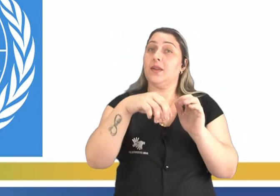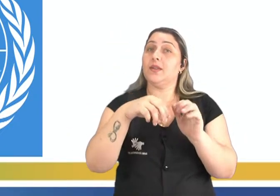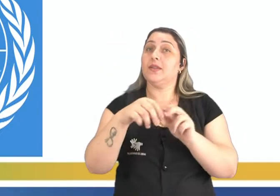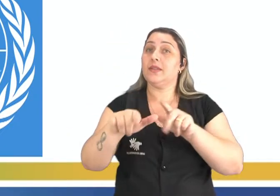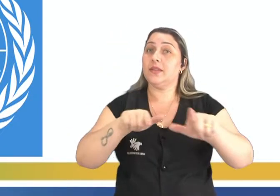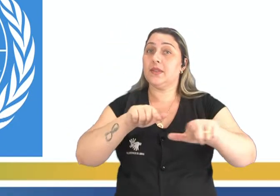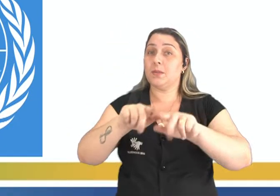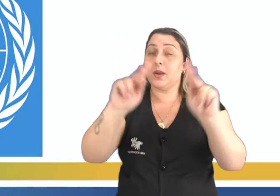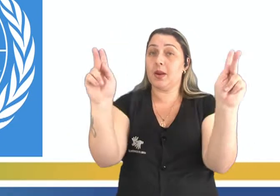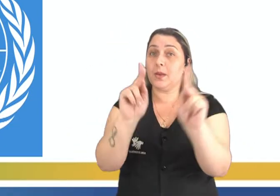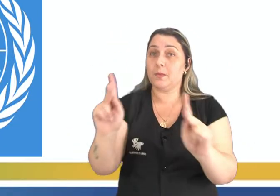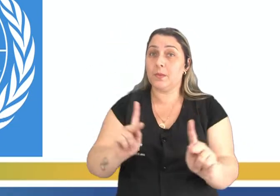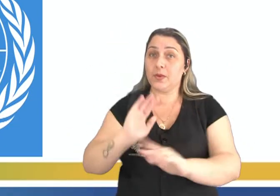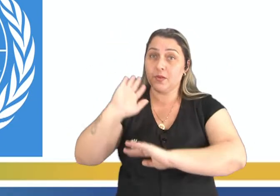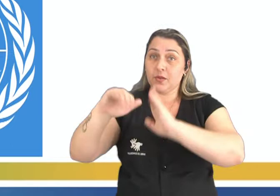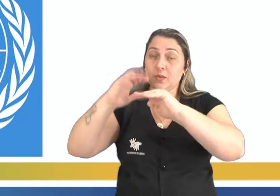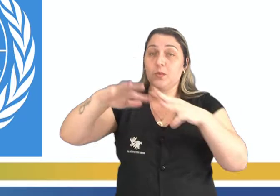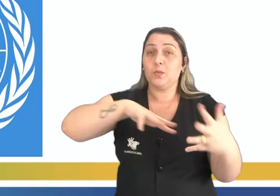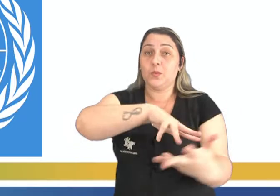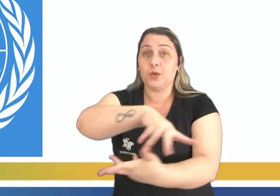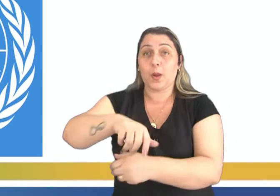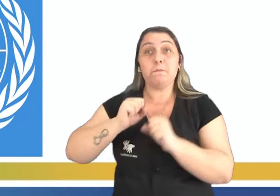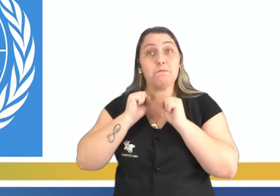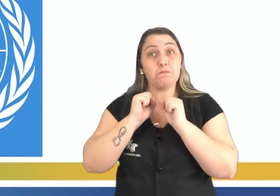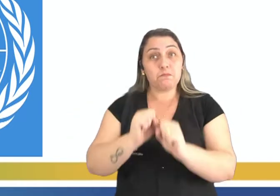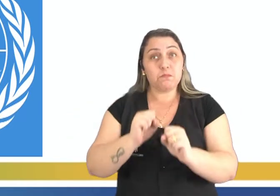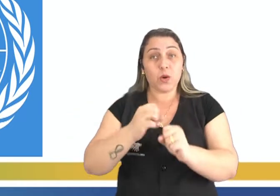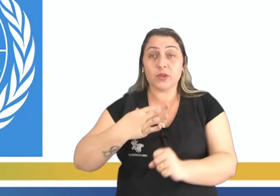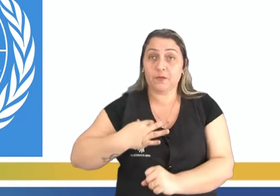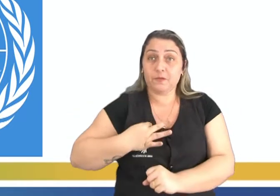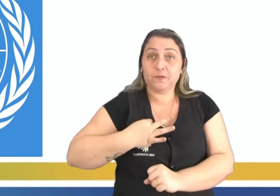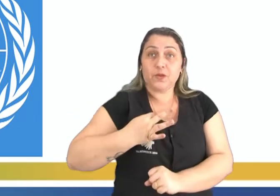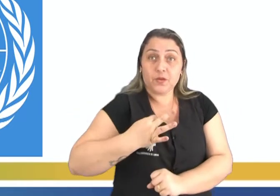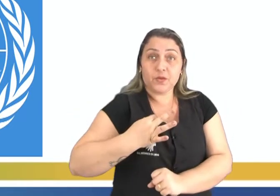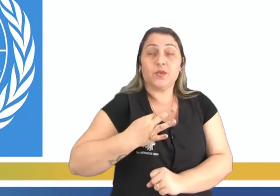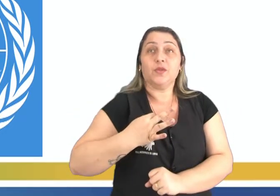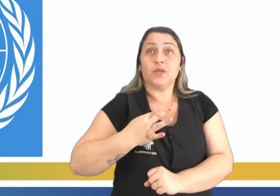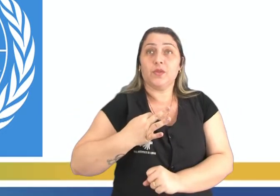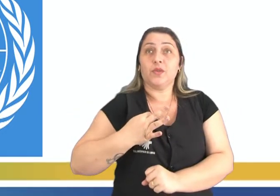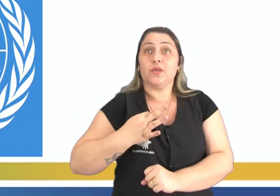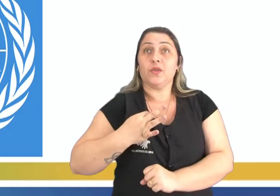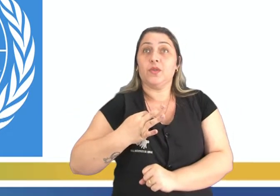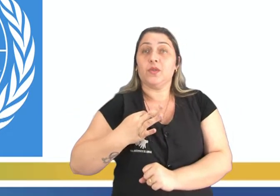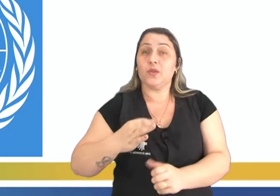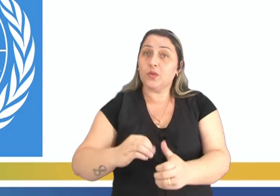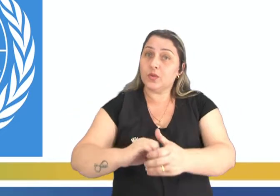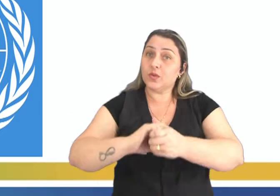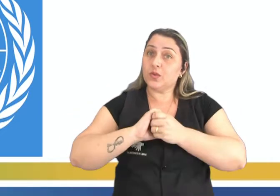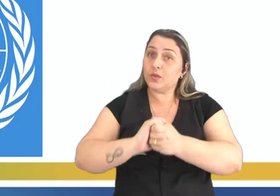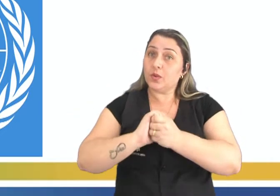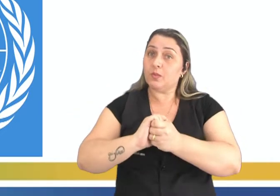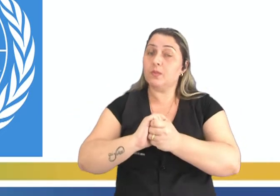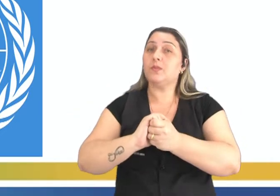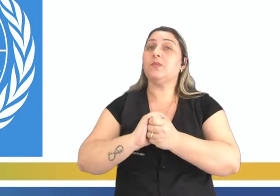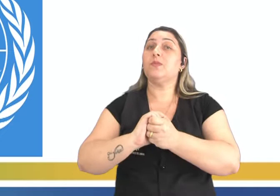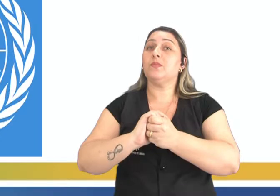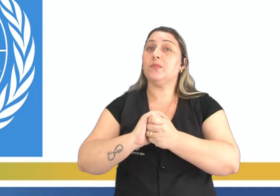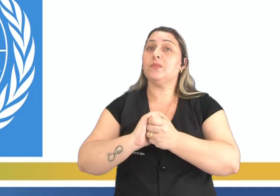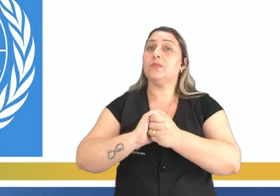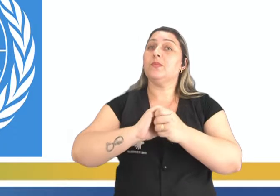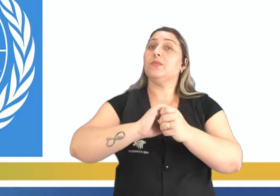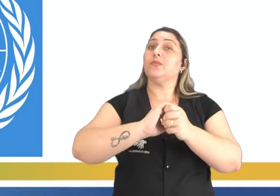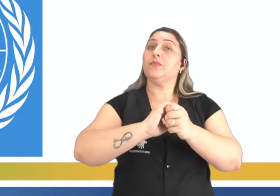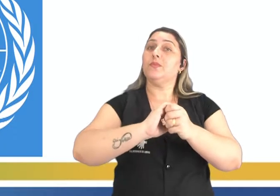trabalho pela paz e o desenvolvimento mundial, possa voluntariamente adentrá-la e somar na construção dessas